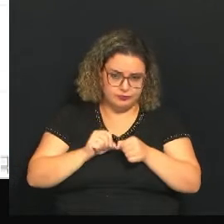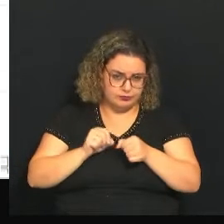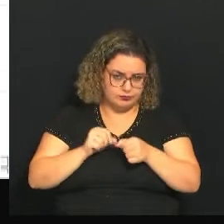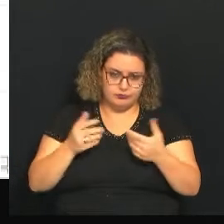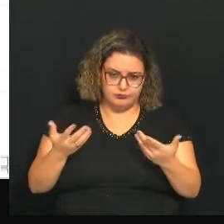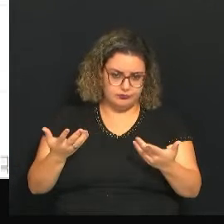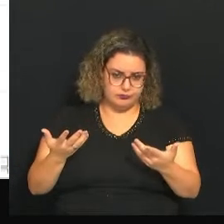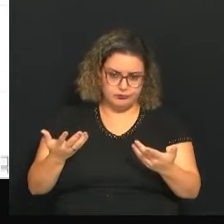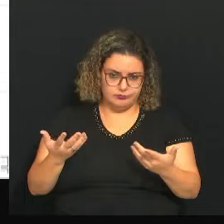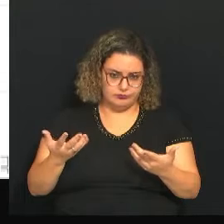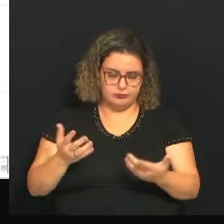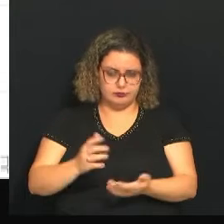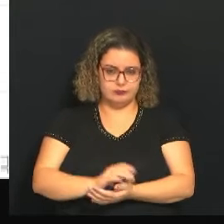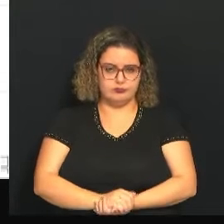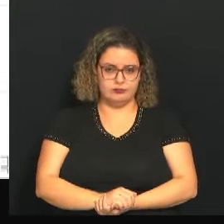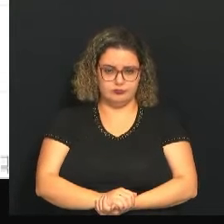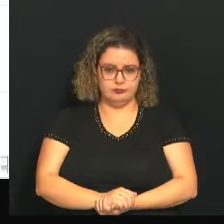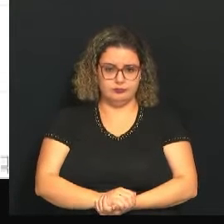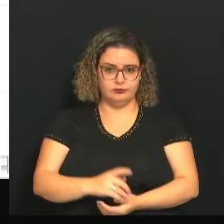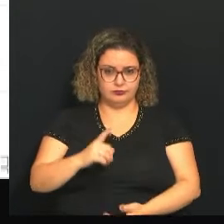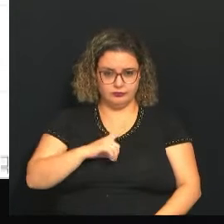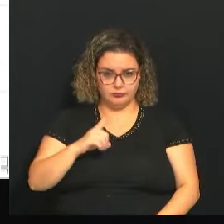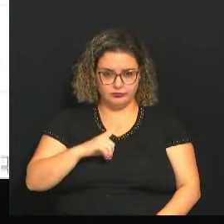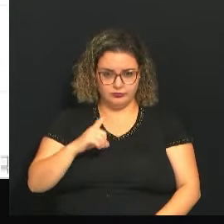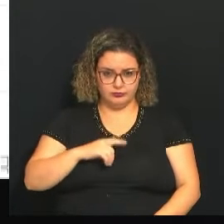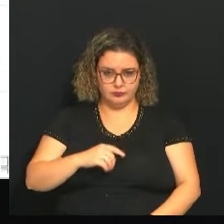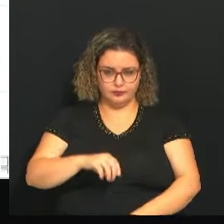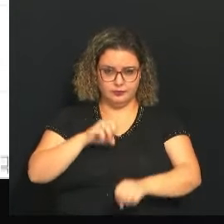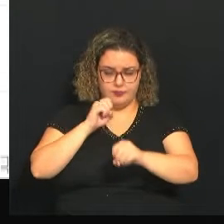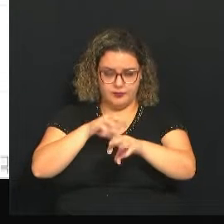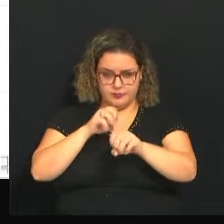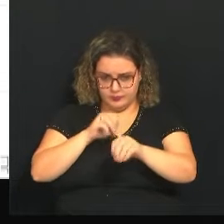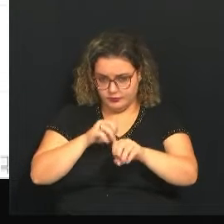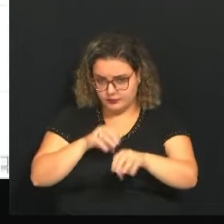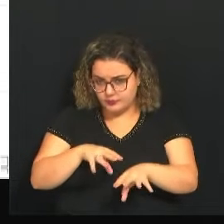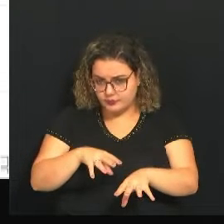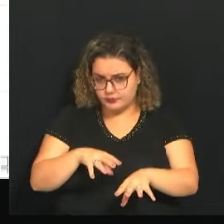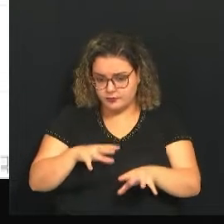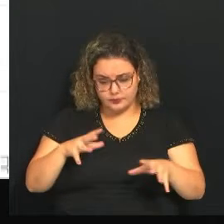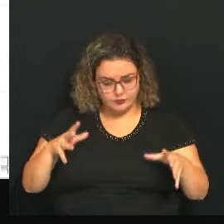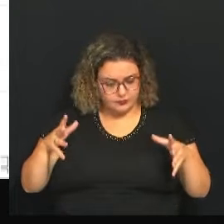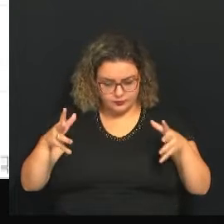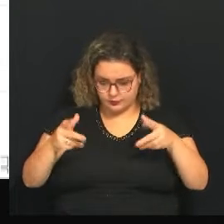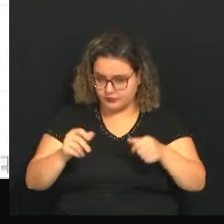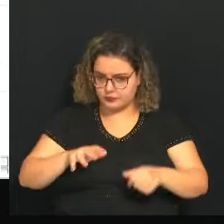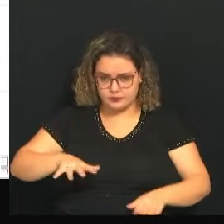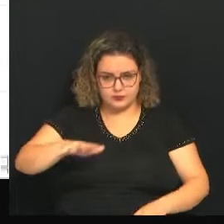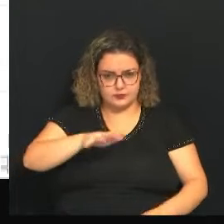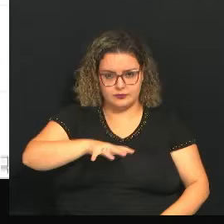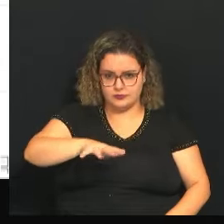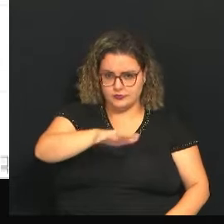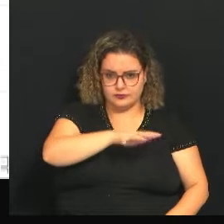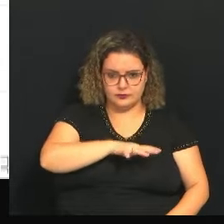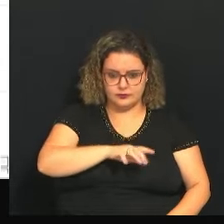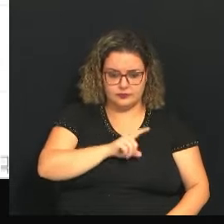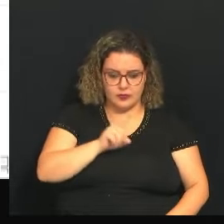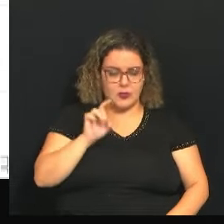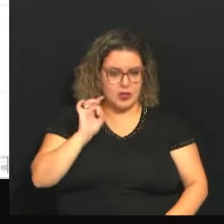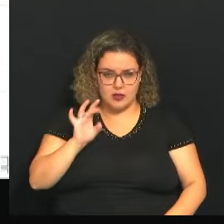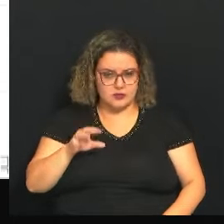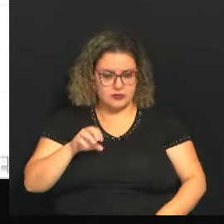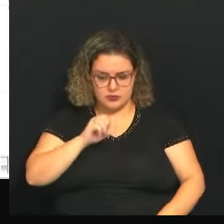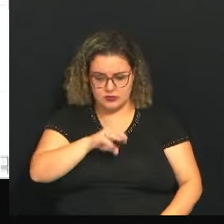bem acolhido, para ter uma educação de qualidade, para educar, em todas as áreas, não vamos falar só da educação, de todos